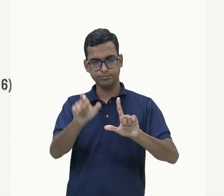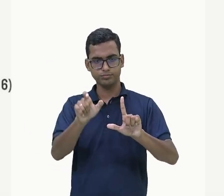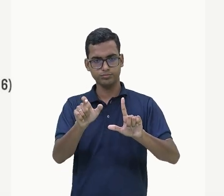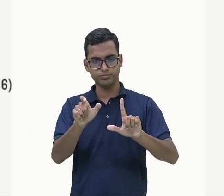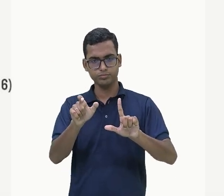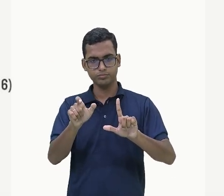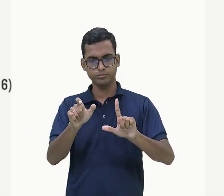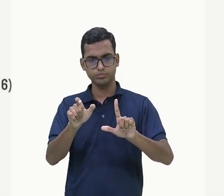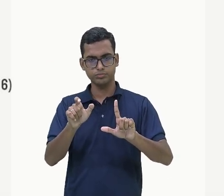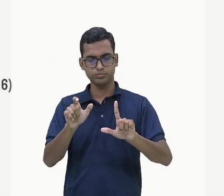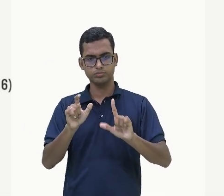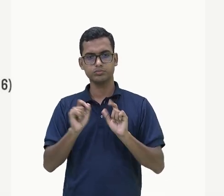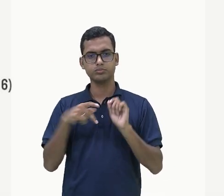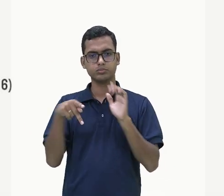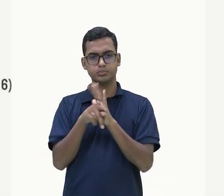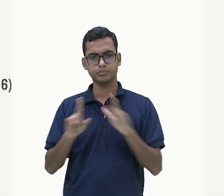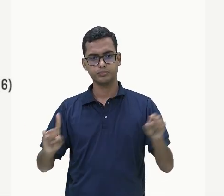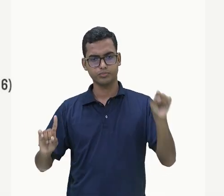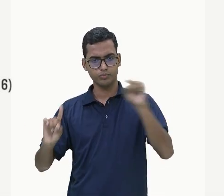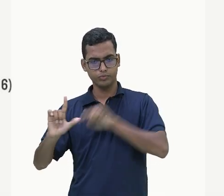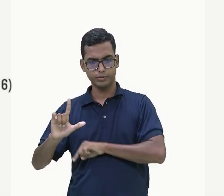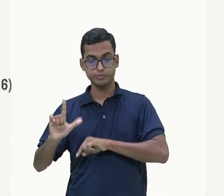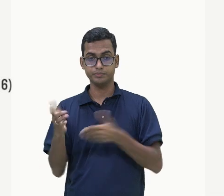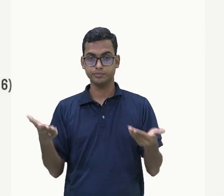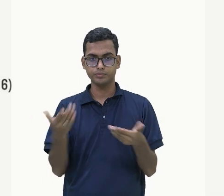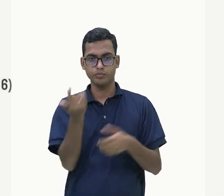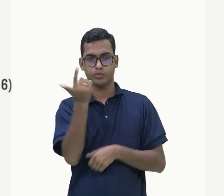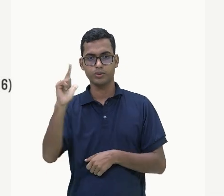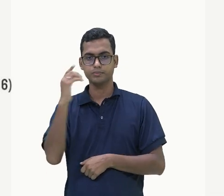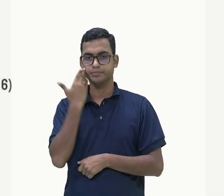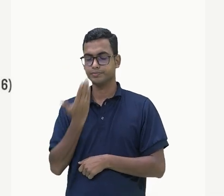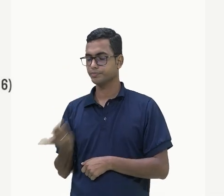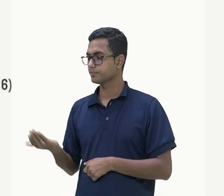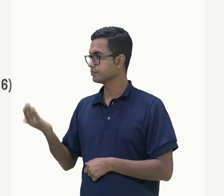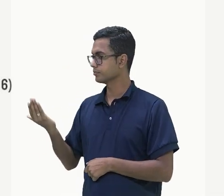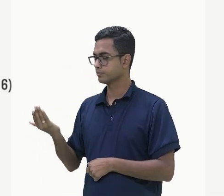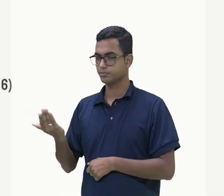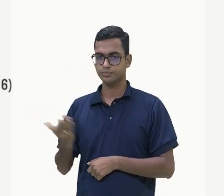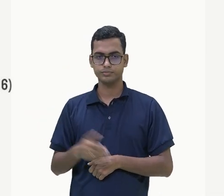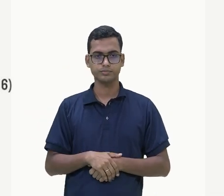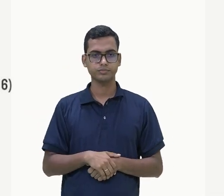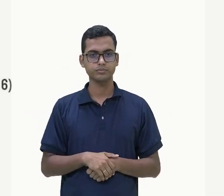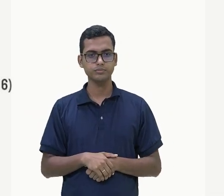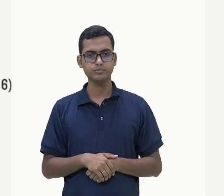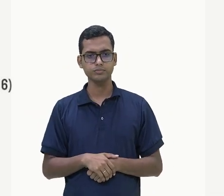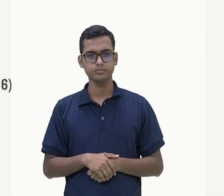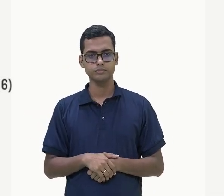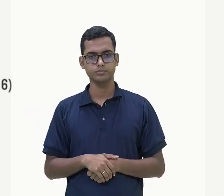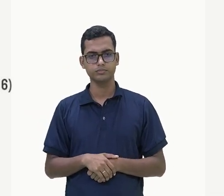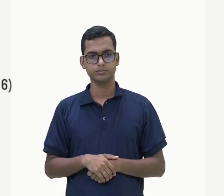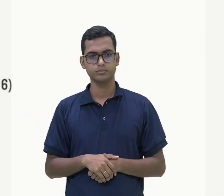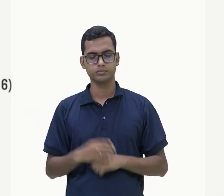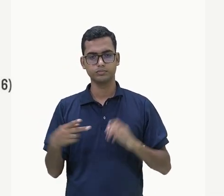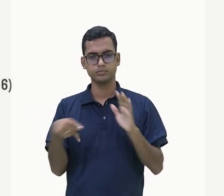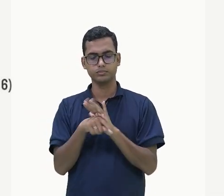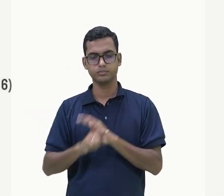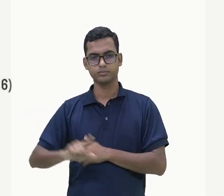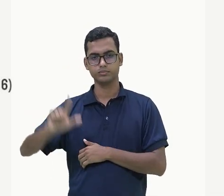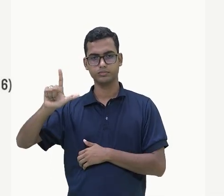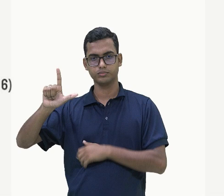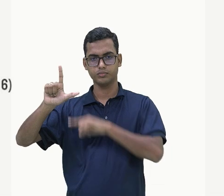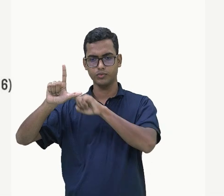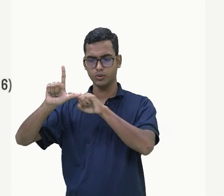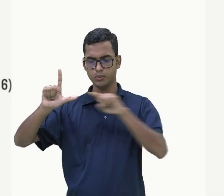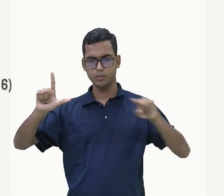que ela decresce aqui, ó, nesse sentido. E o que a gente tem aqui? Quando x1 é menor